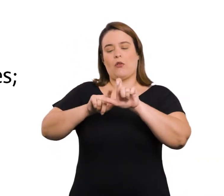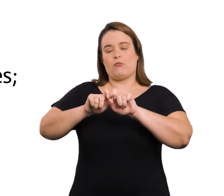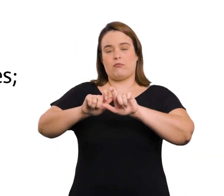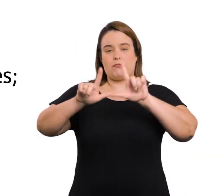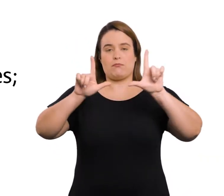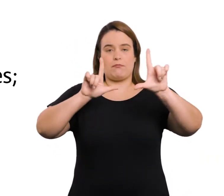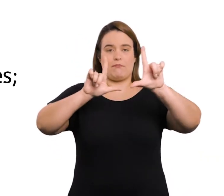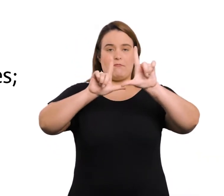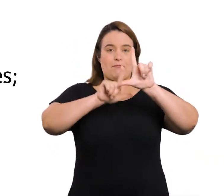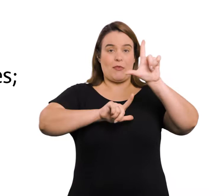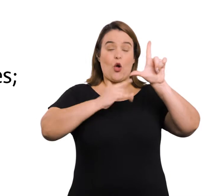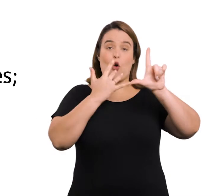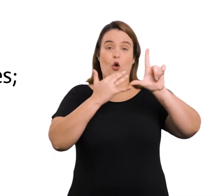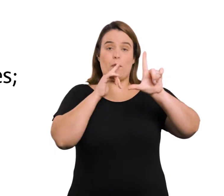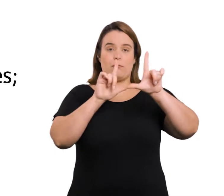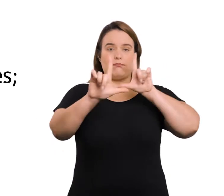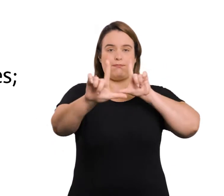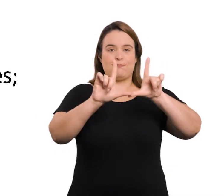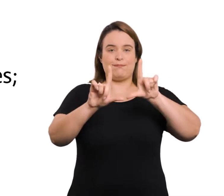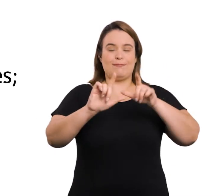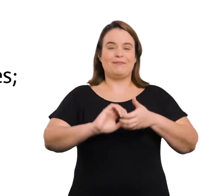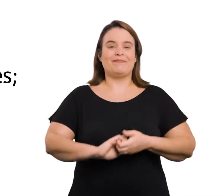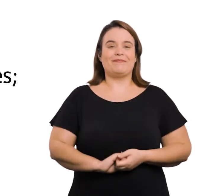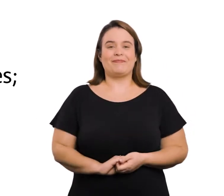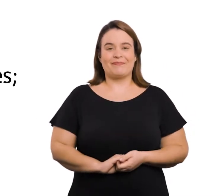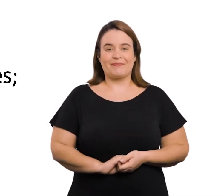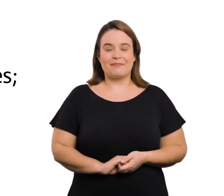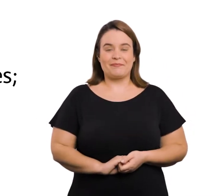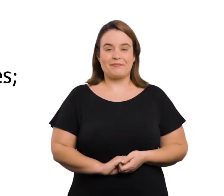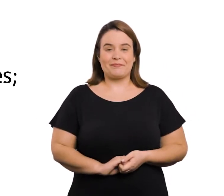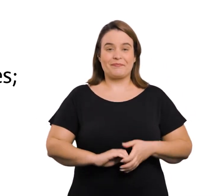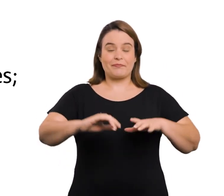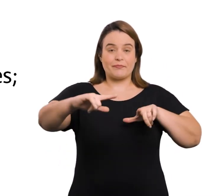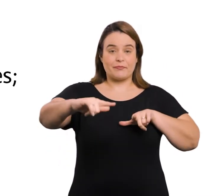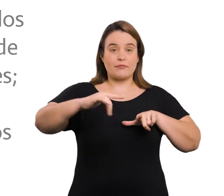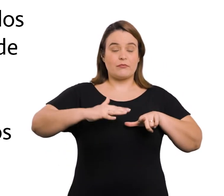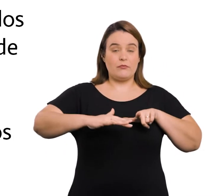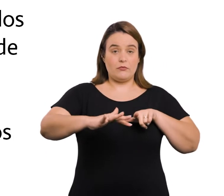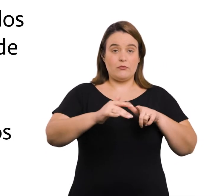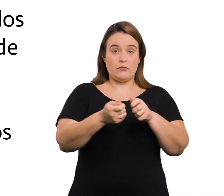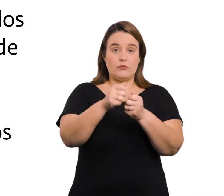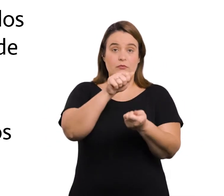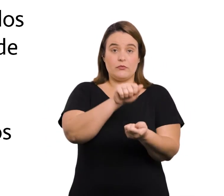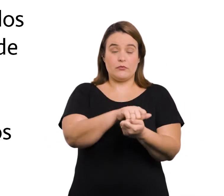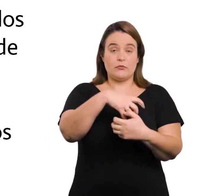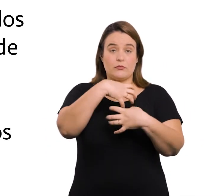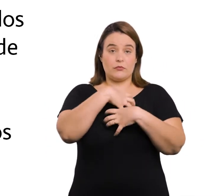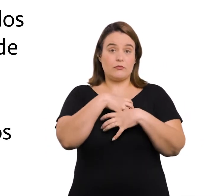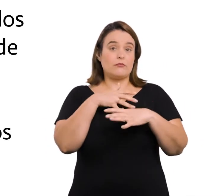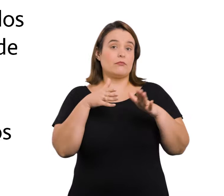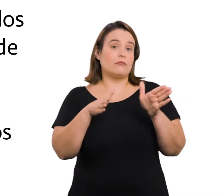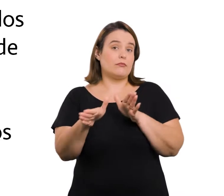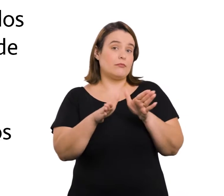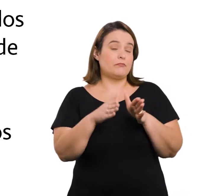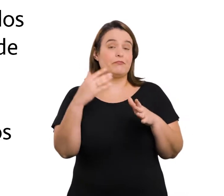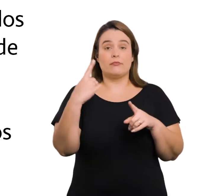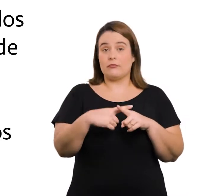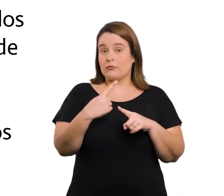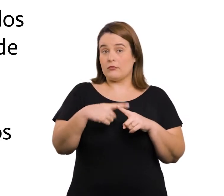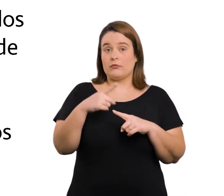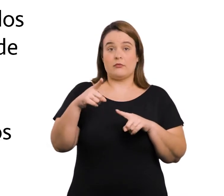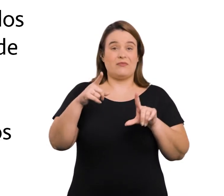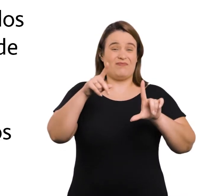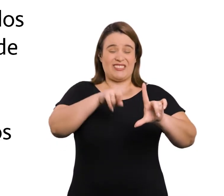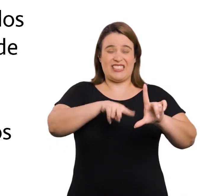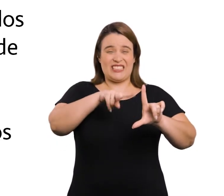em fontes legíveis e ampliadas com contraste de cores. Digitalizar os documentos em formatos acessíveis,